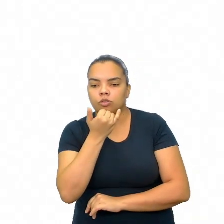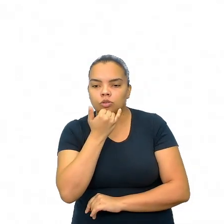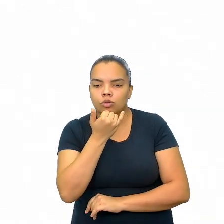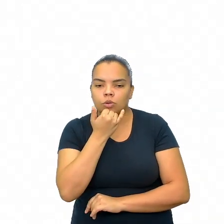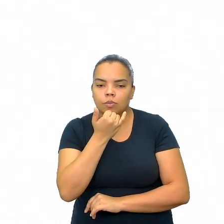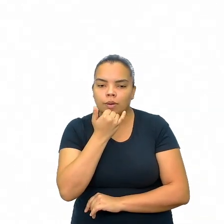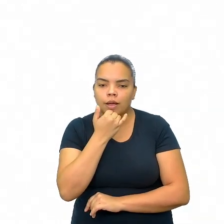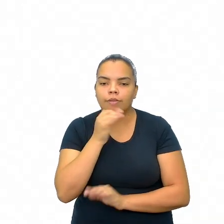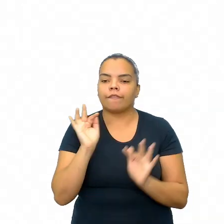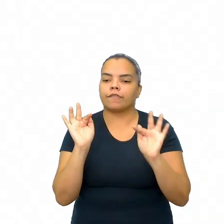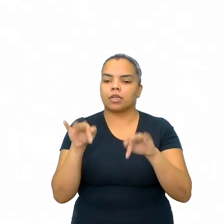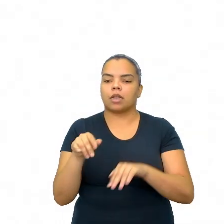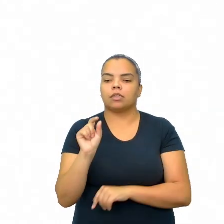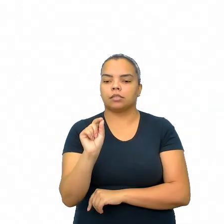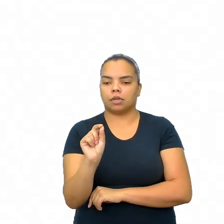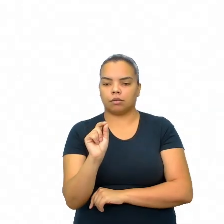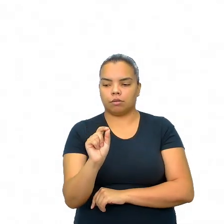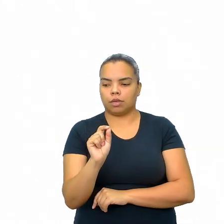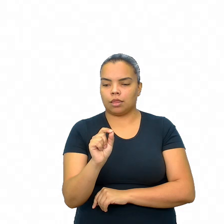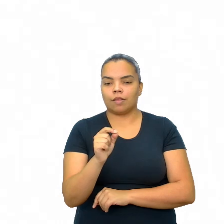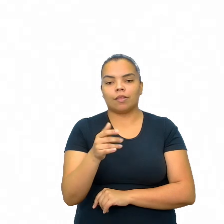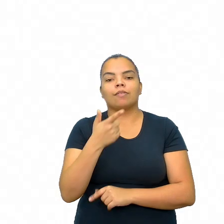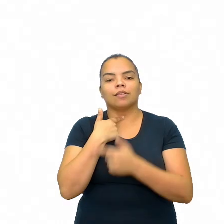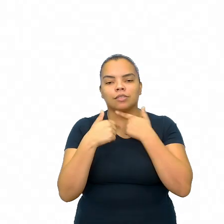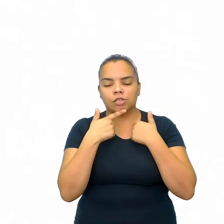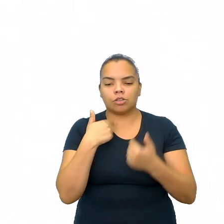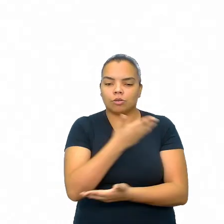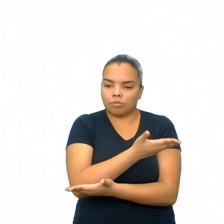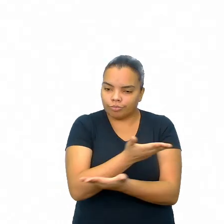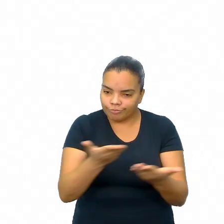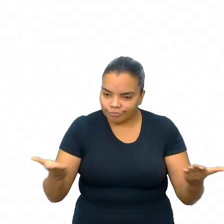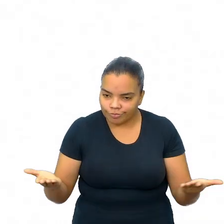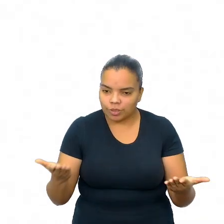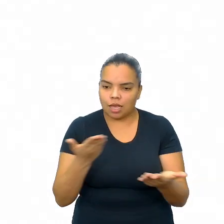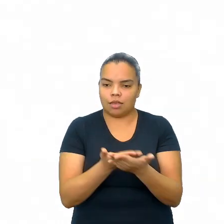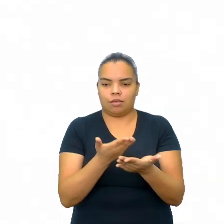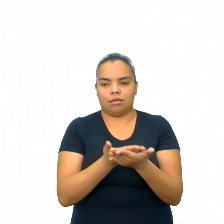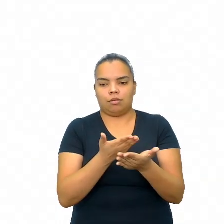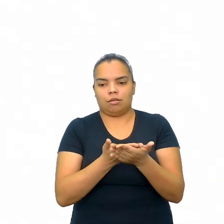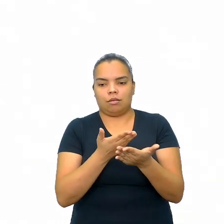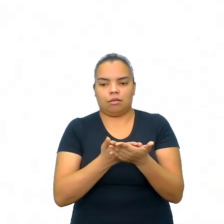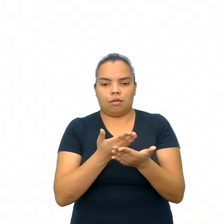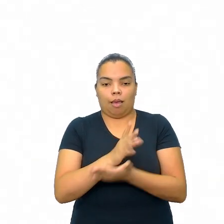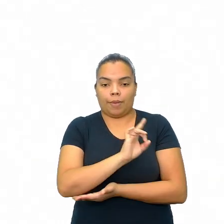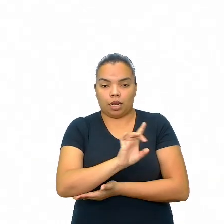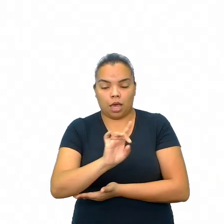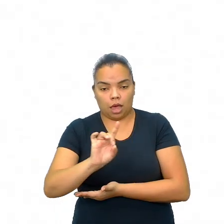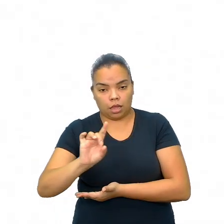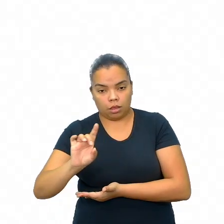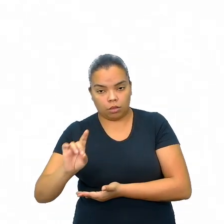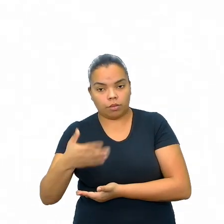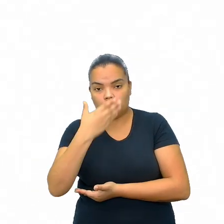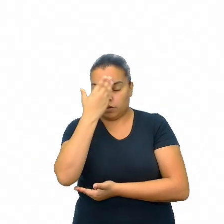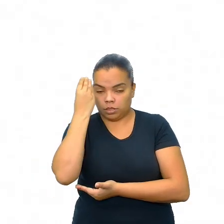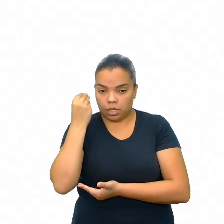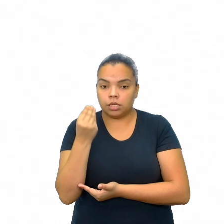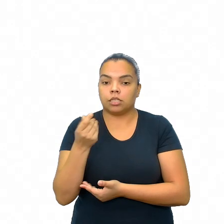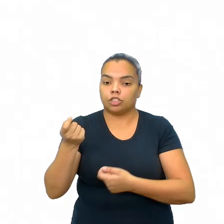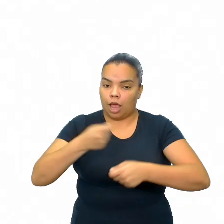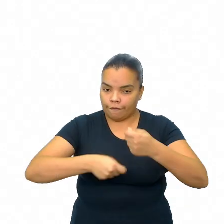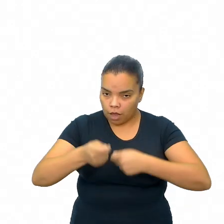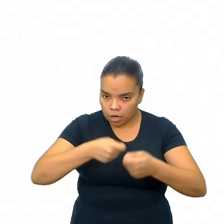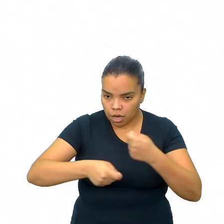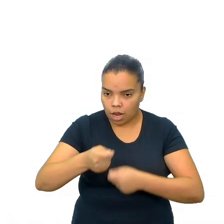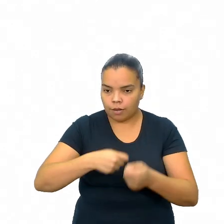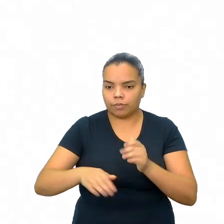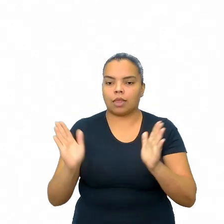e finalizar desejando bom estudo para cada um de vocês. Não esqueçam de fazer a avaliação e